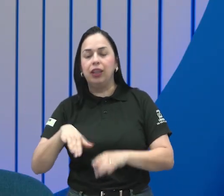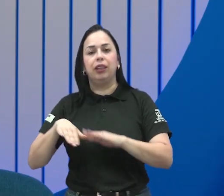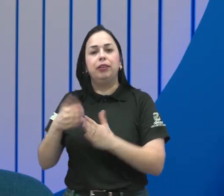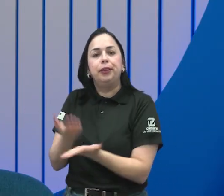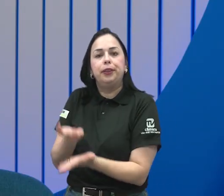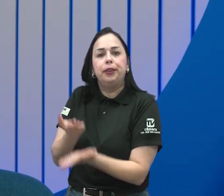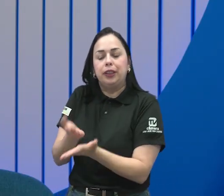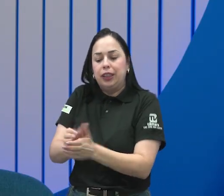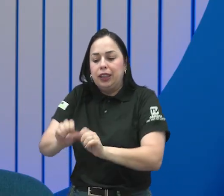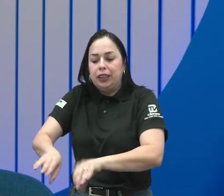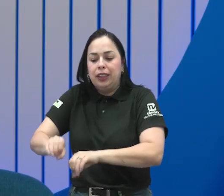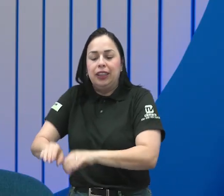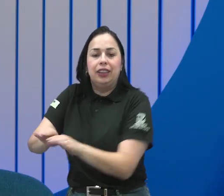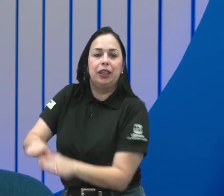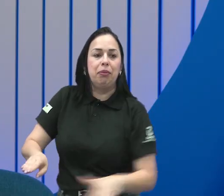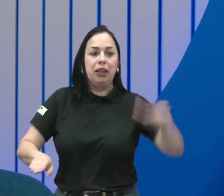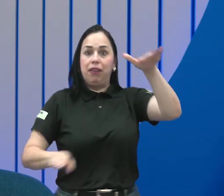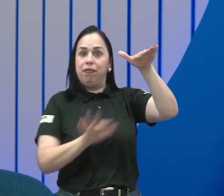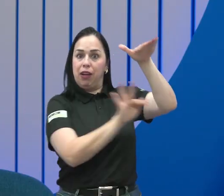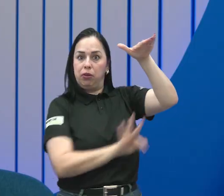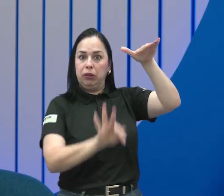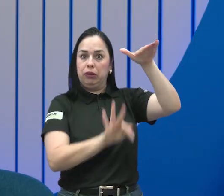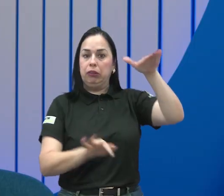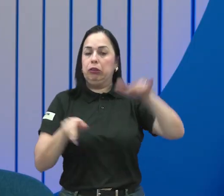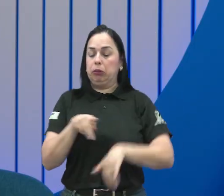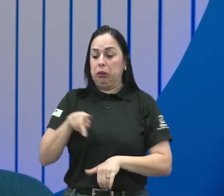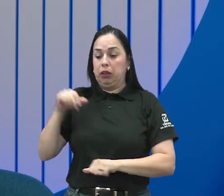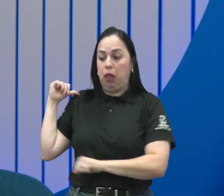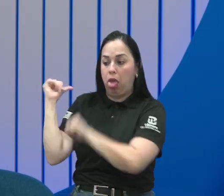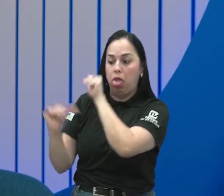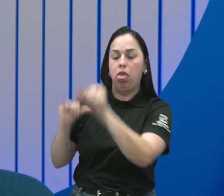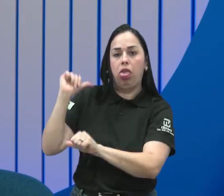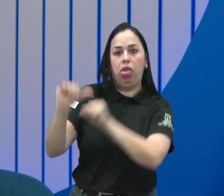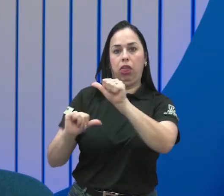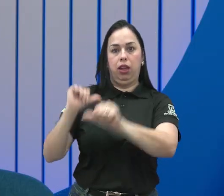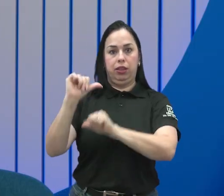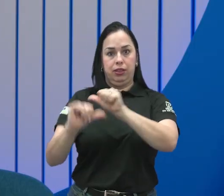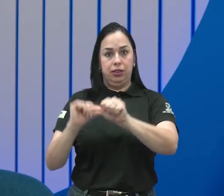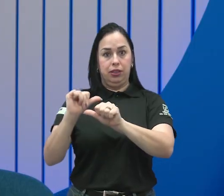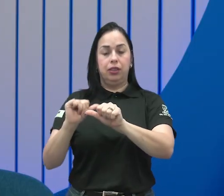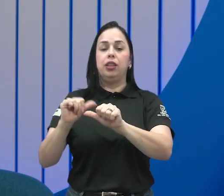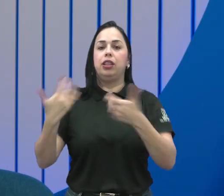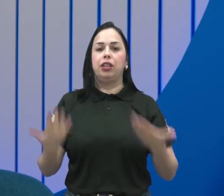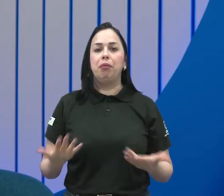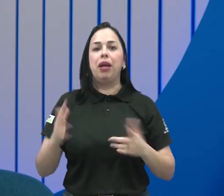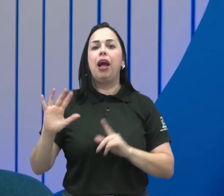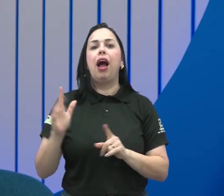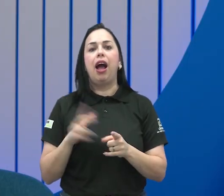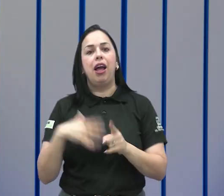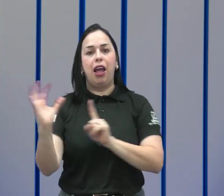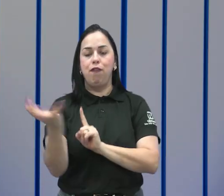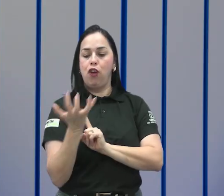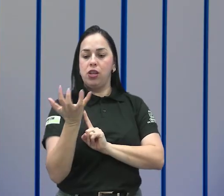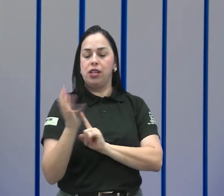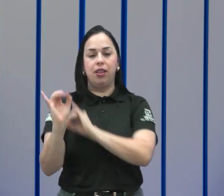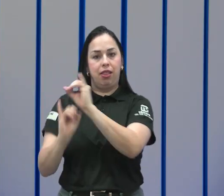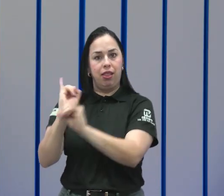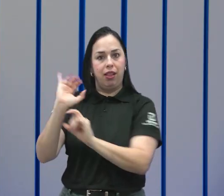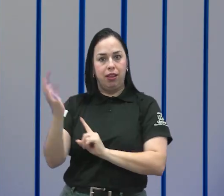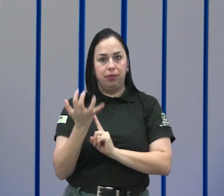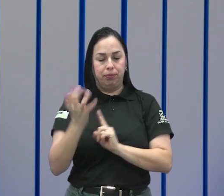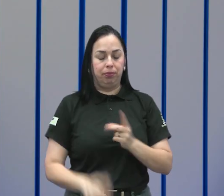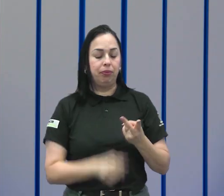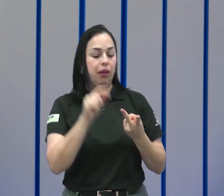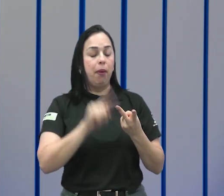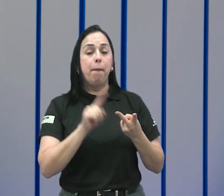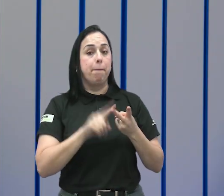ensino superior, o papel dos docentes passa por transformações sociais e os impactos da internet. Outubro é marcado